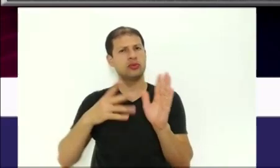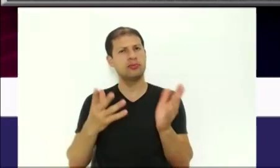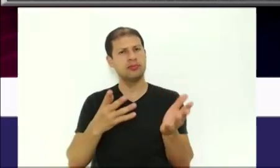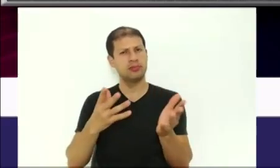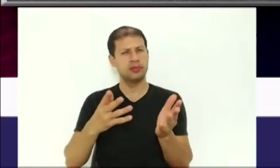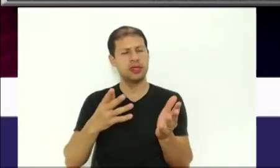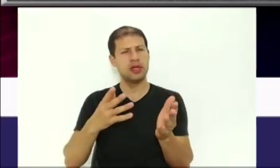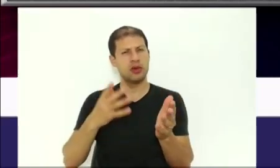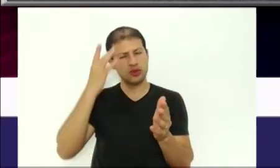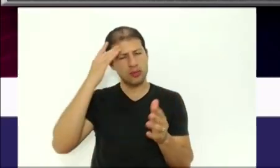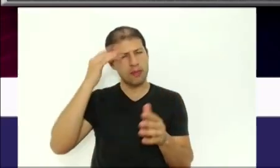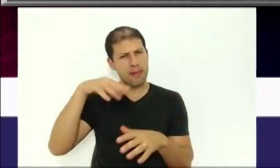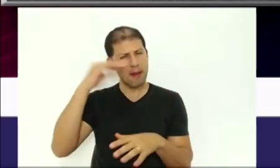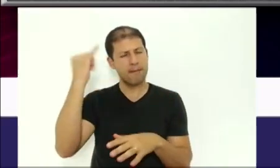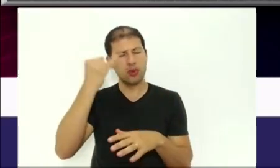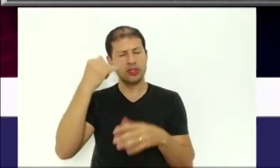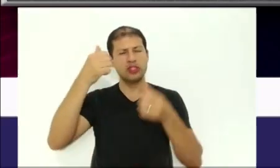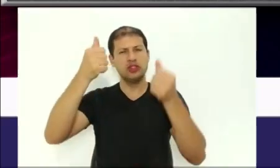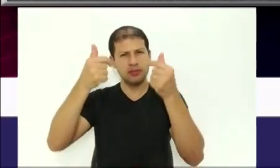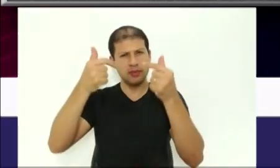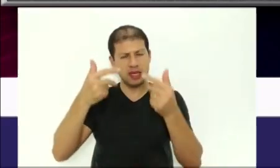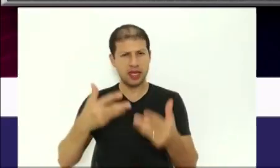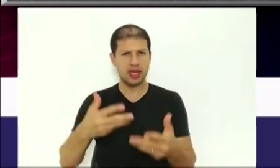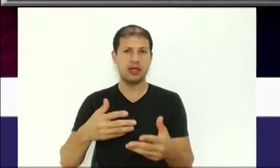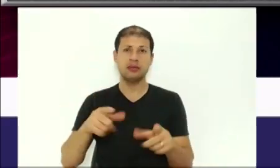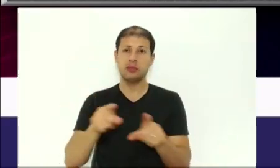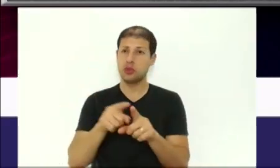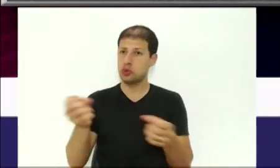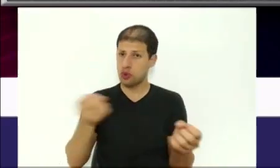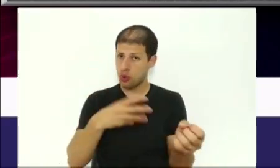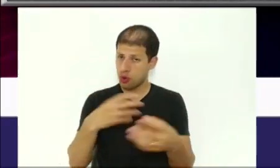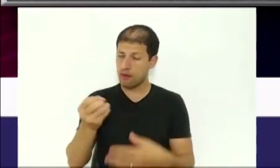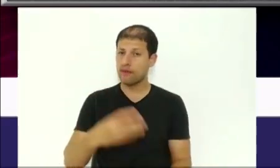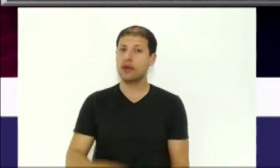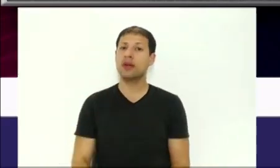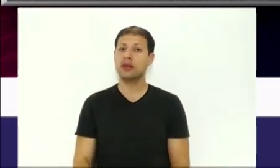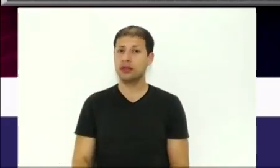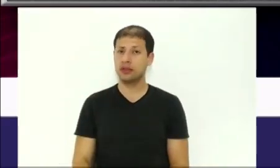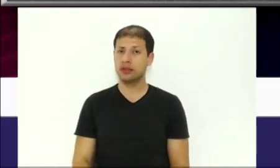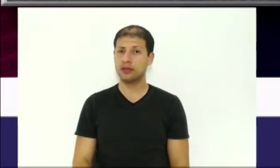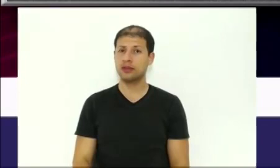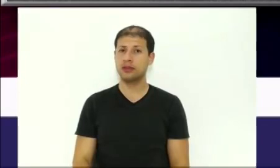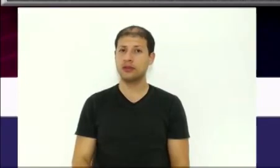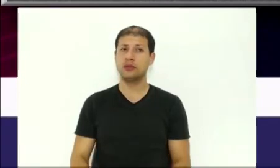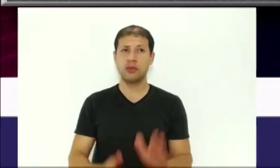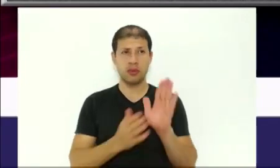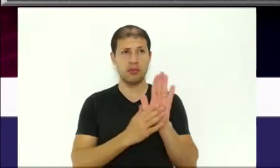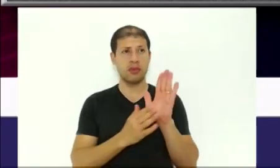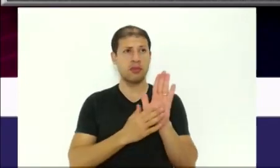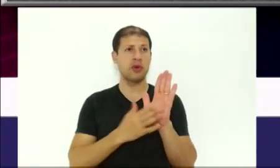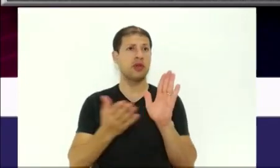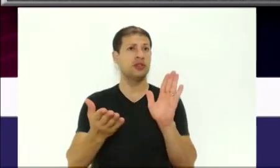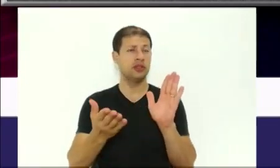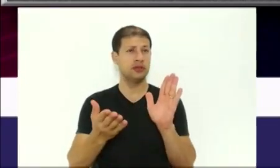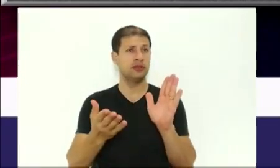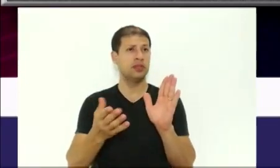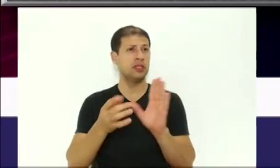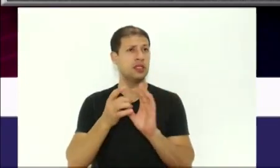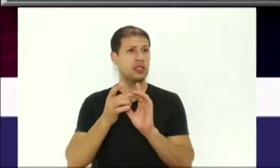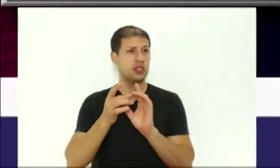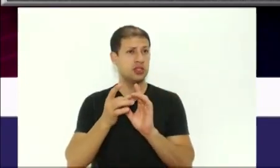importantes serem explicados, até uma inovação, dentro de uma proposta de deixar as